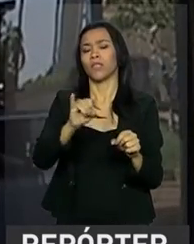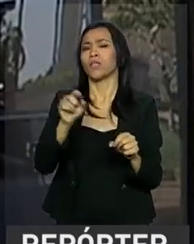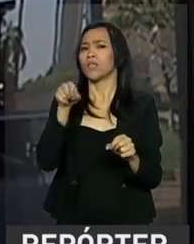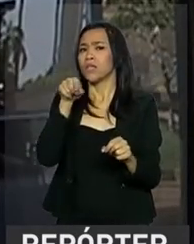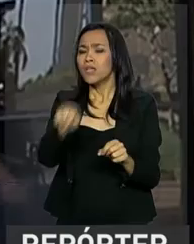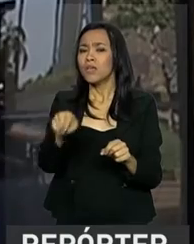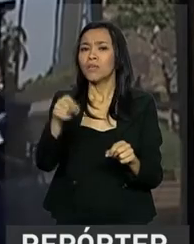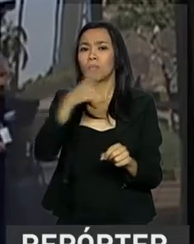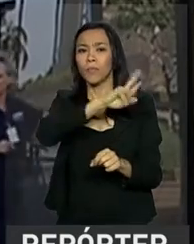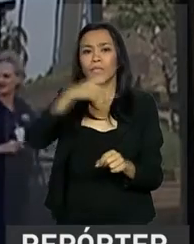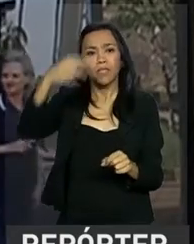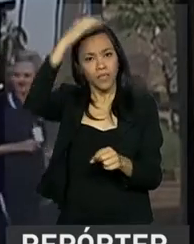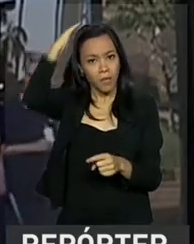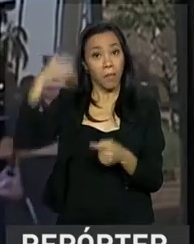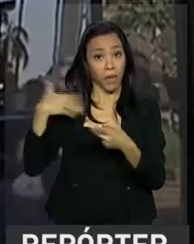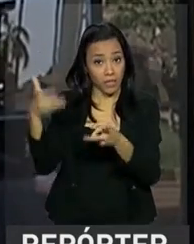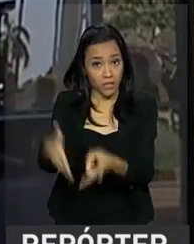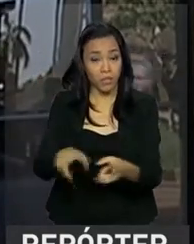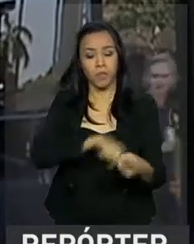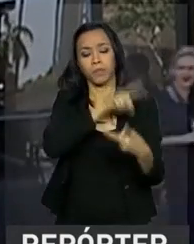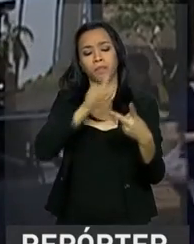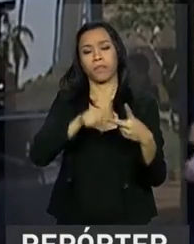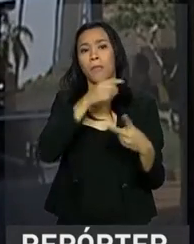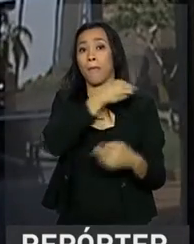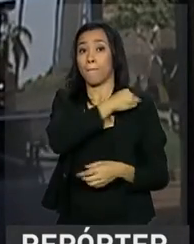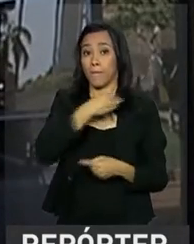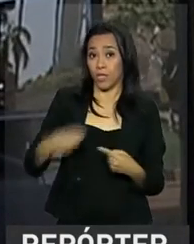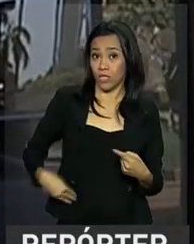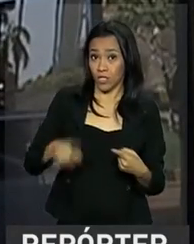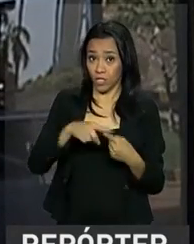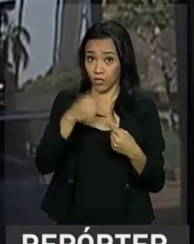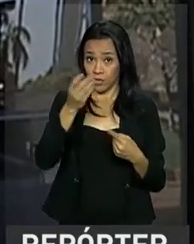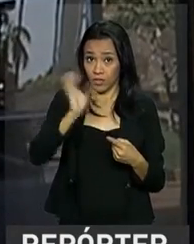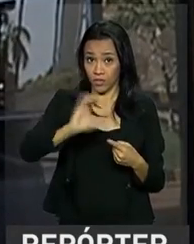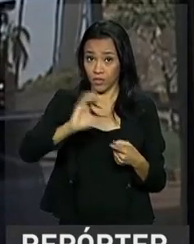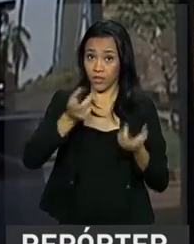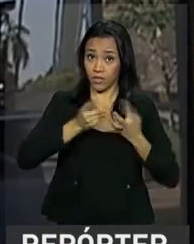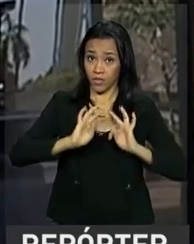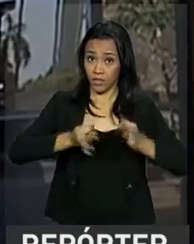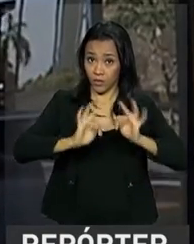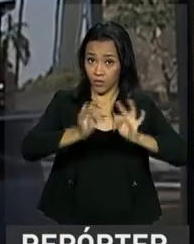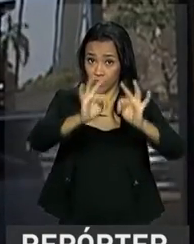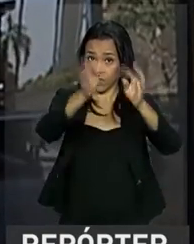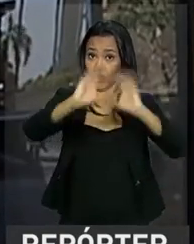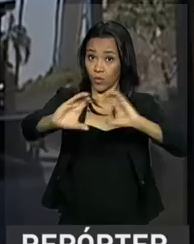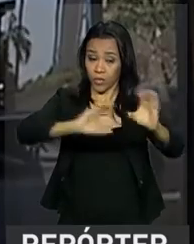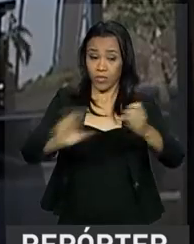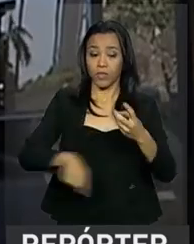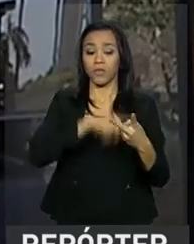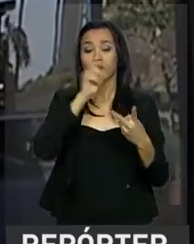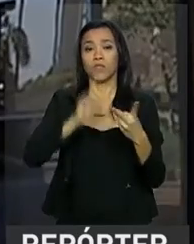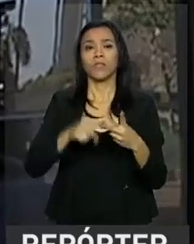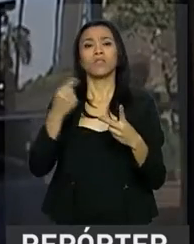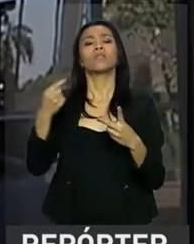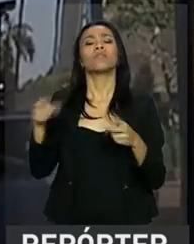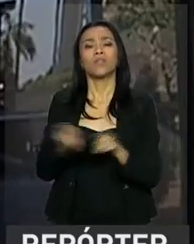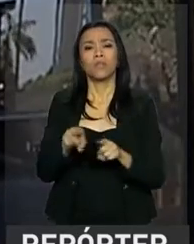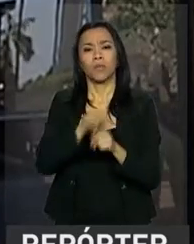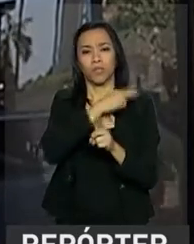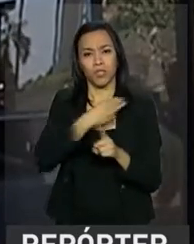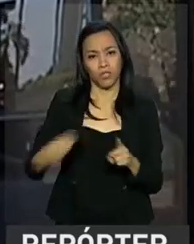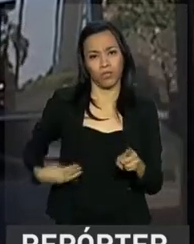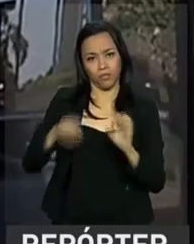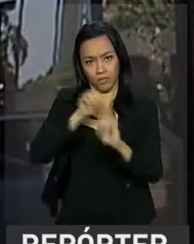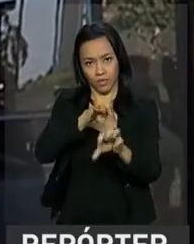participam também da reunião os ministros de ciência tecnologia e inovação e comunicações gilberto kassab da educação